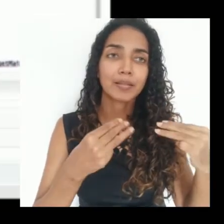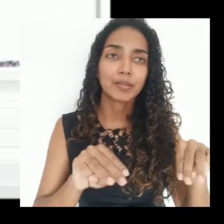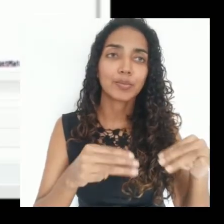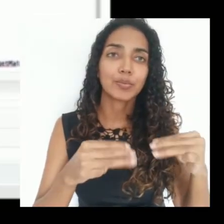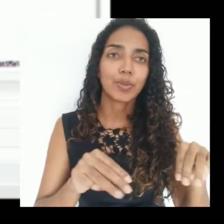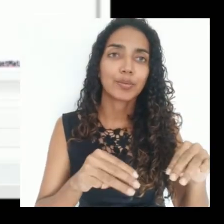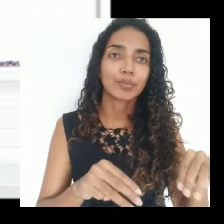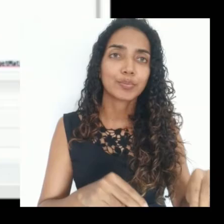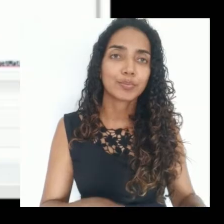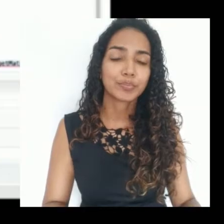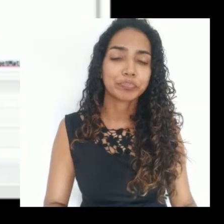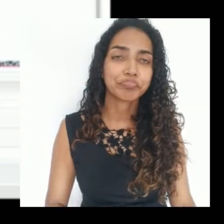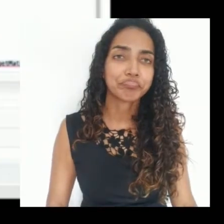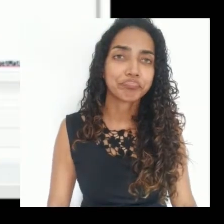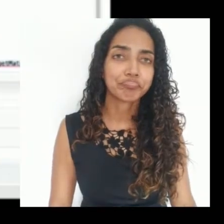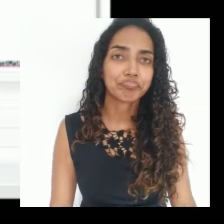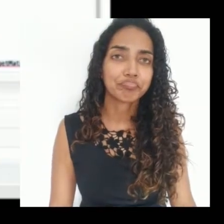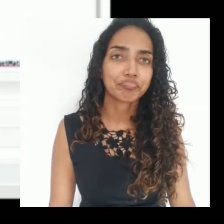salvar aqui,